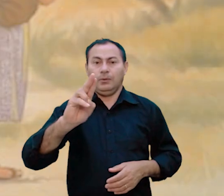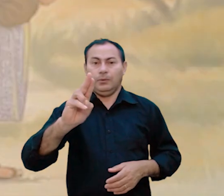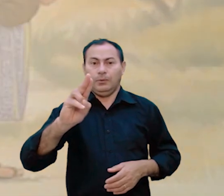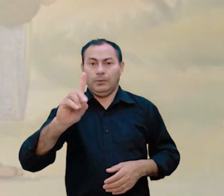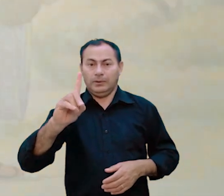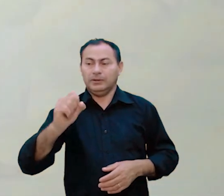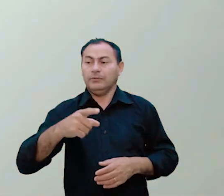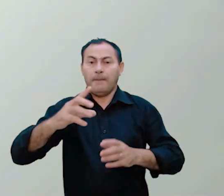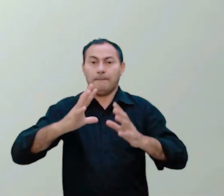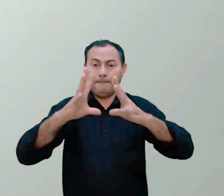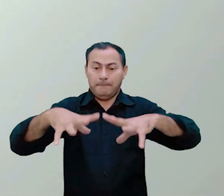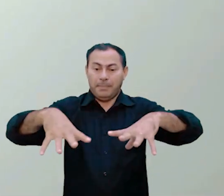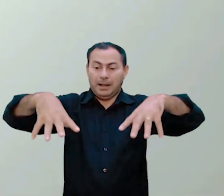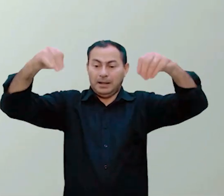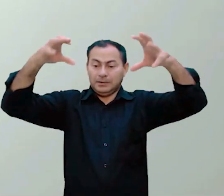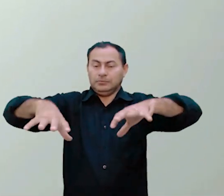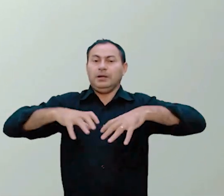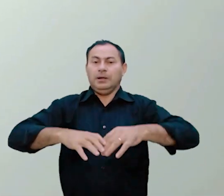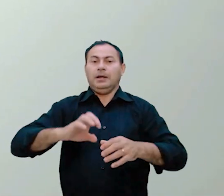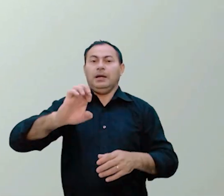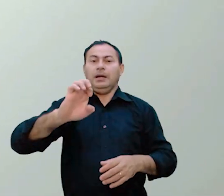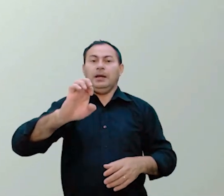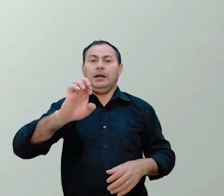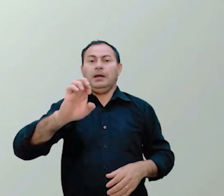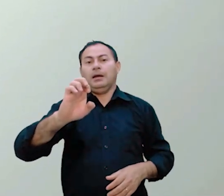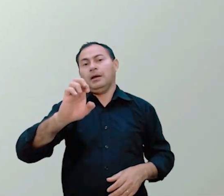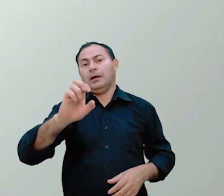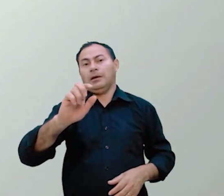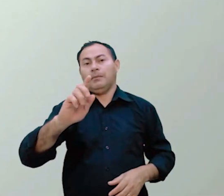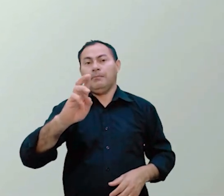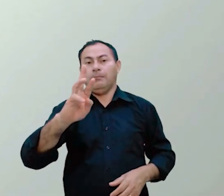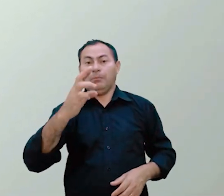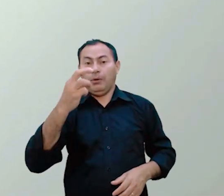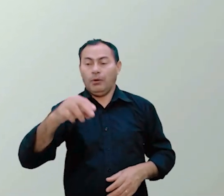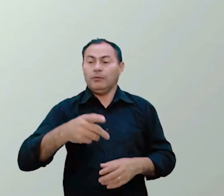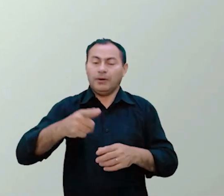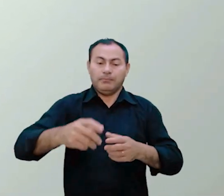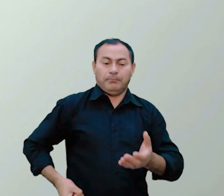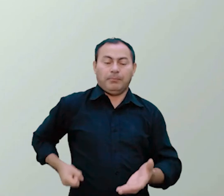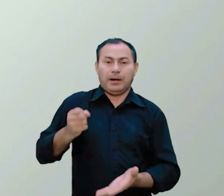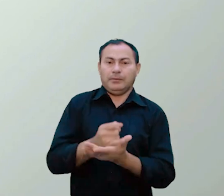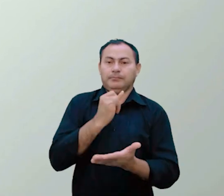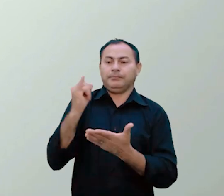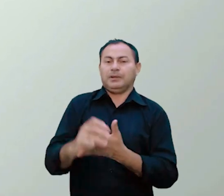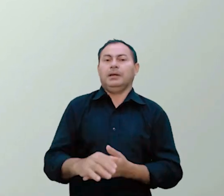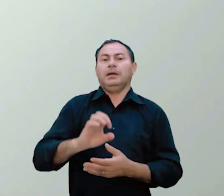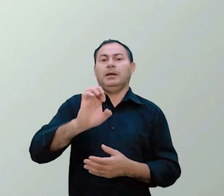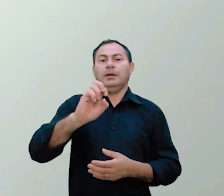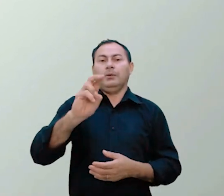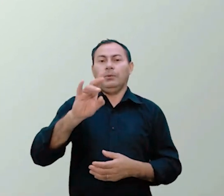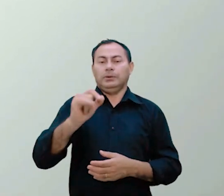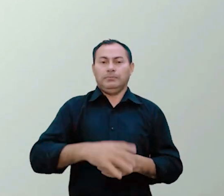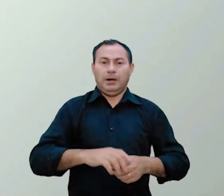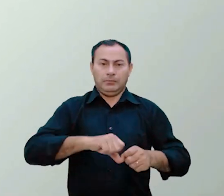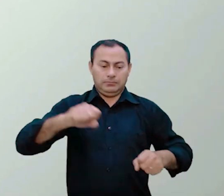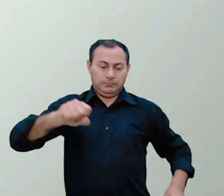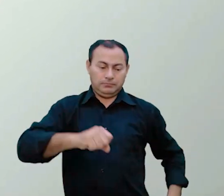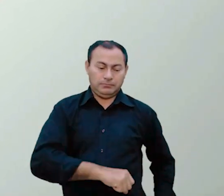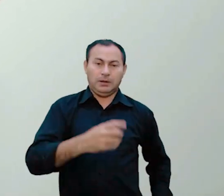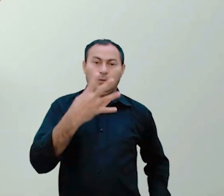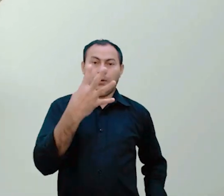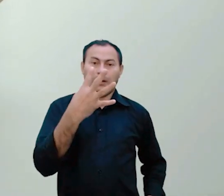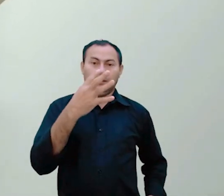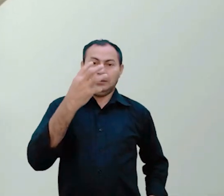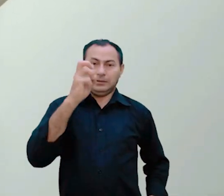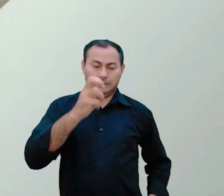ao palácio de Eglon e pagou os impostos. A Bíblia diz que antes de sair para essa missão, Eude amarrou uma espada de 2 gumes